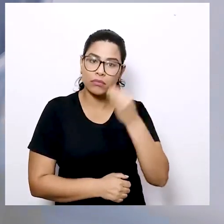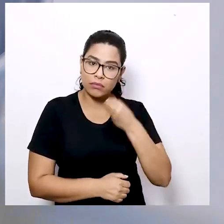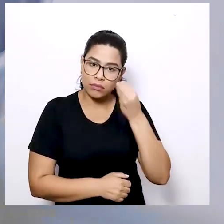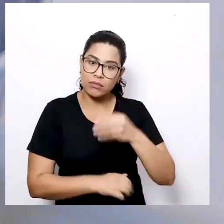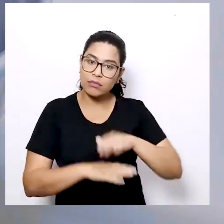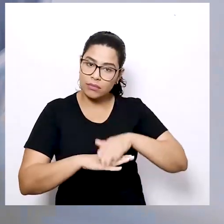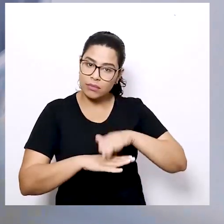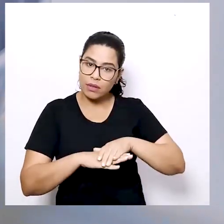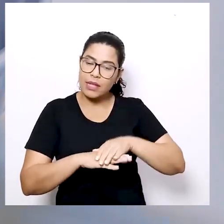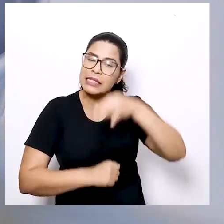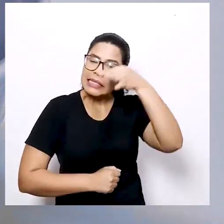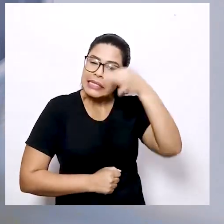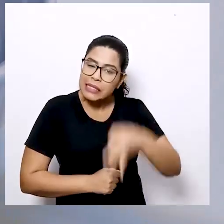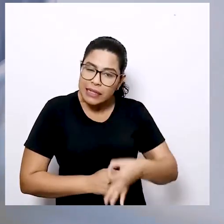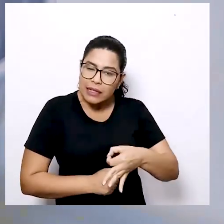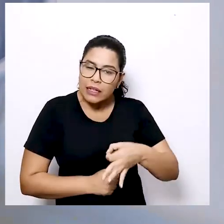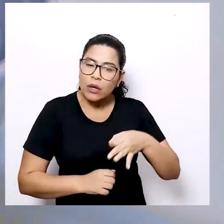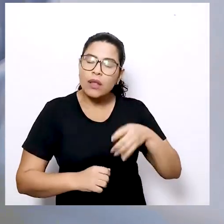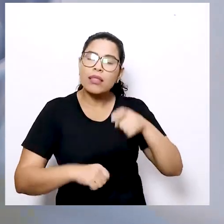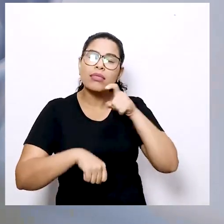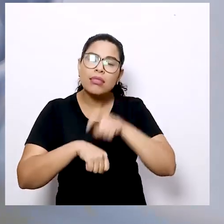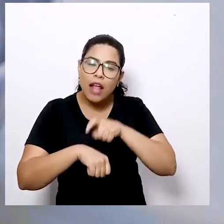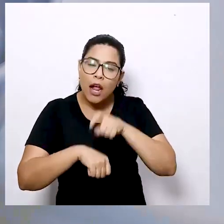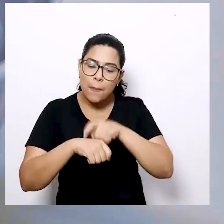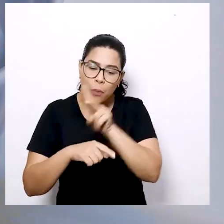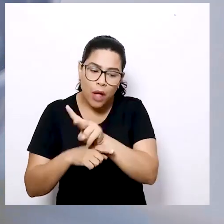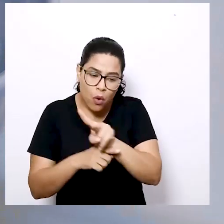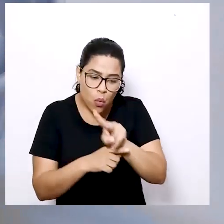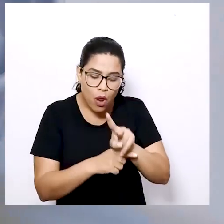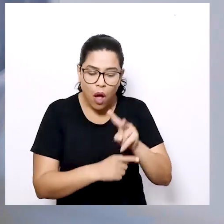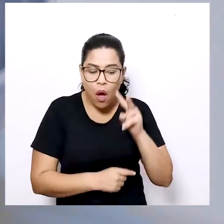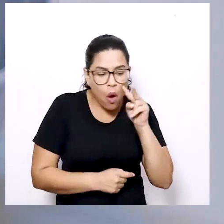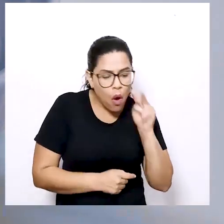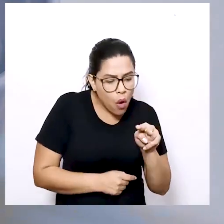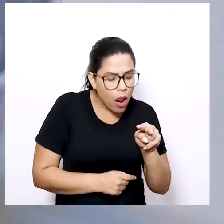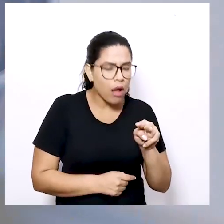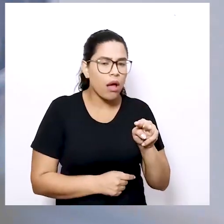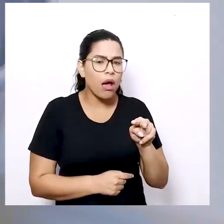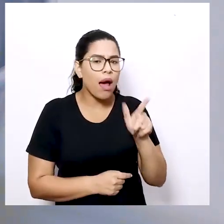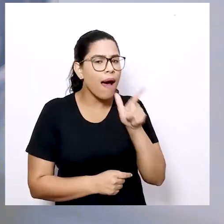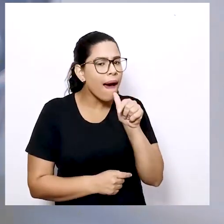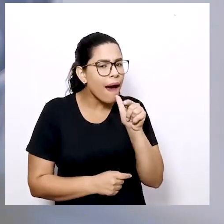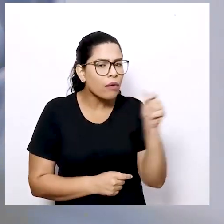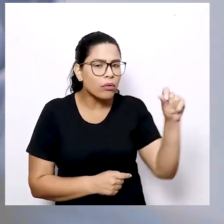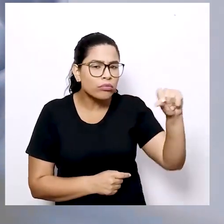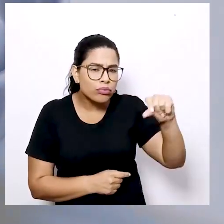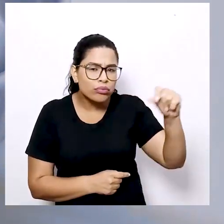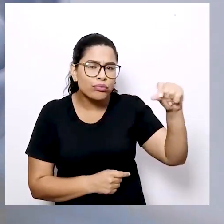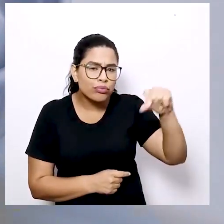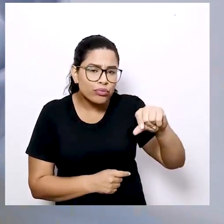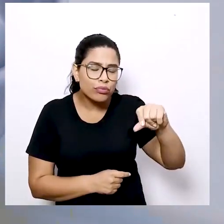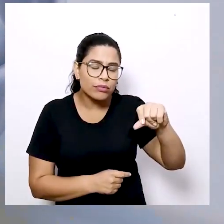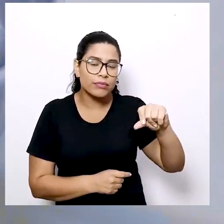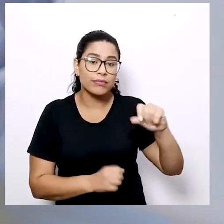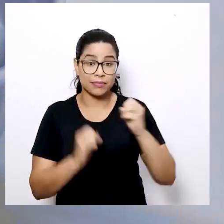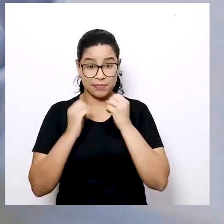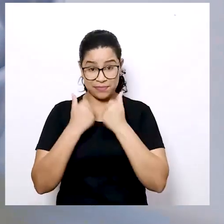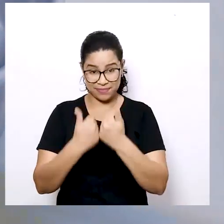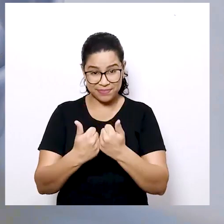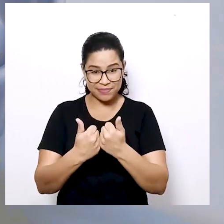tiver certeza de que você vai ter tempo de olhar, cuidar bem direitinho da